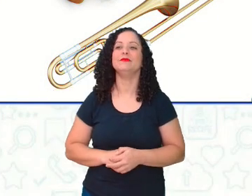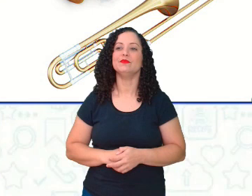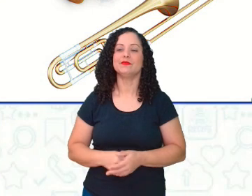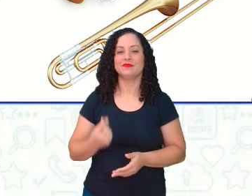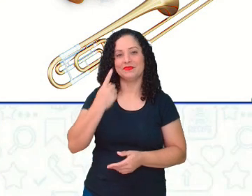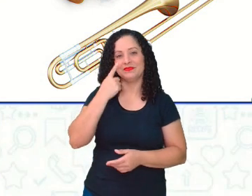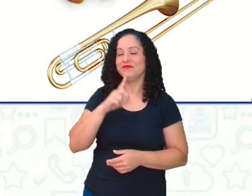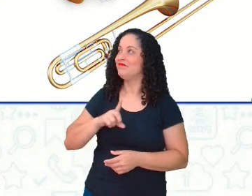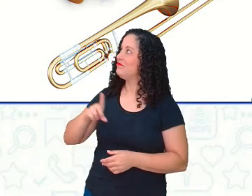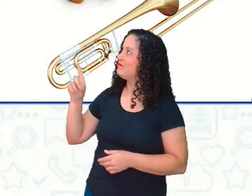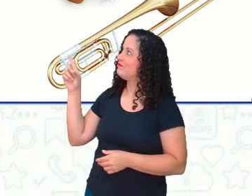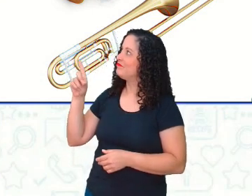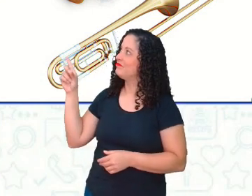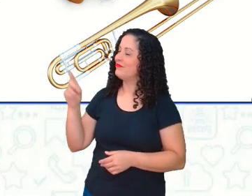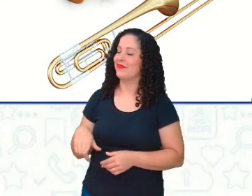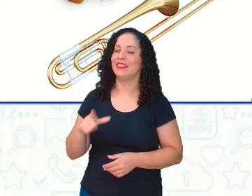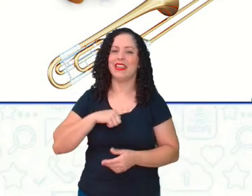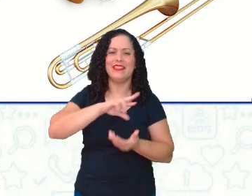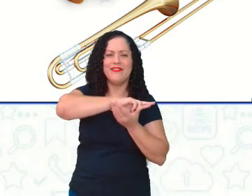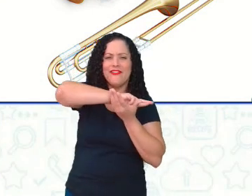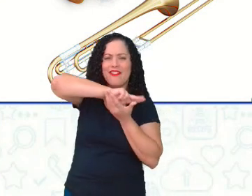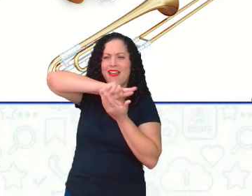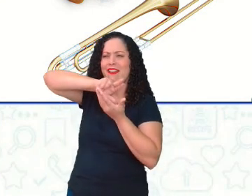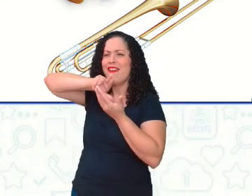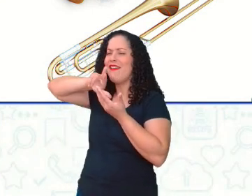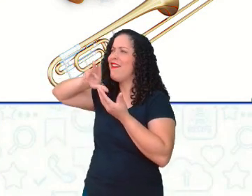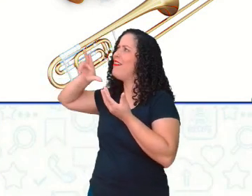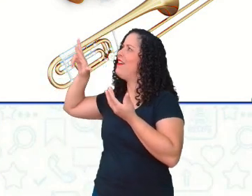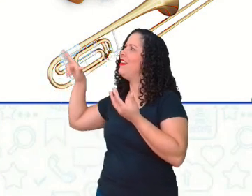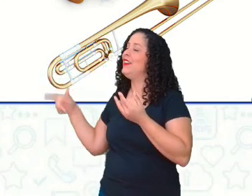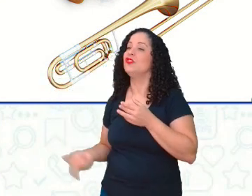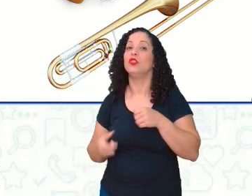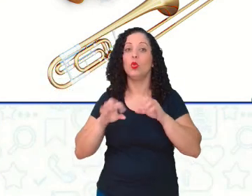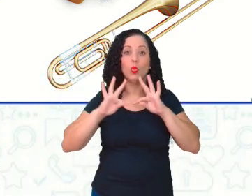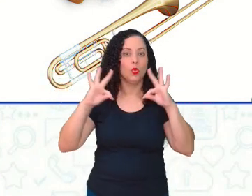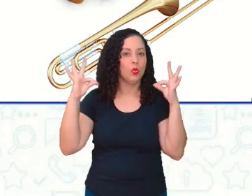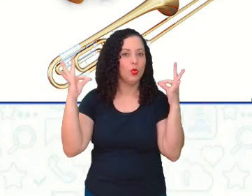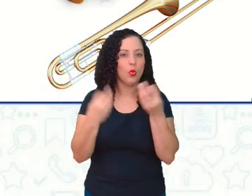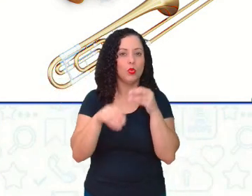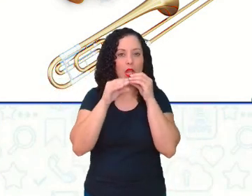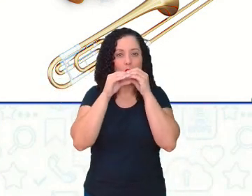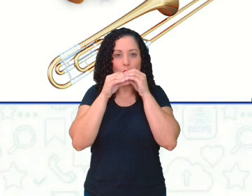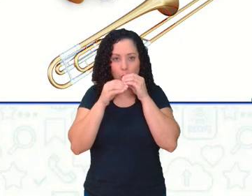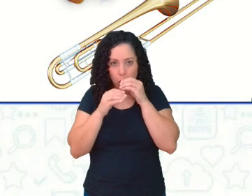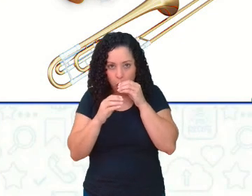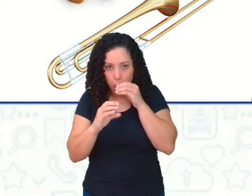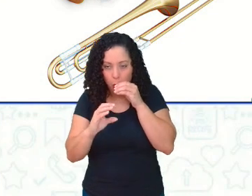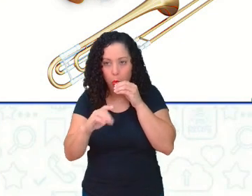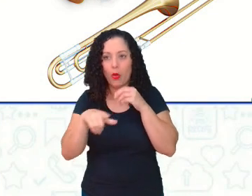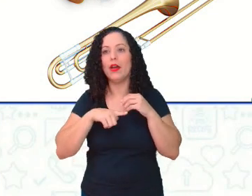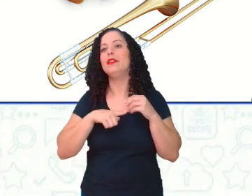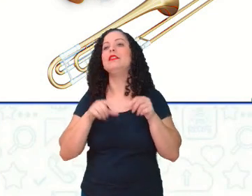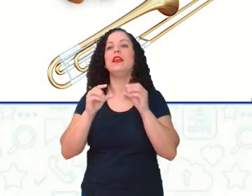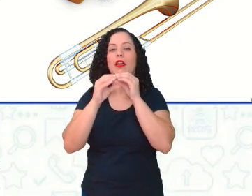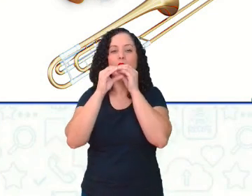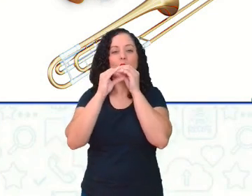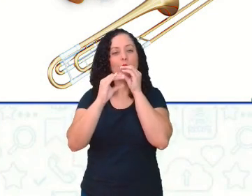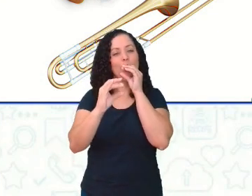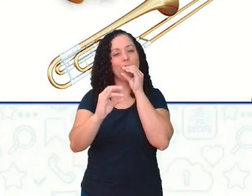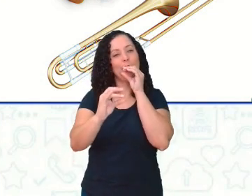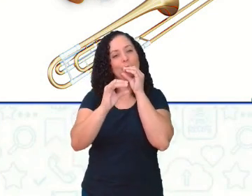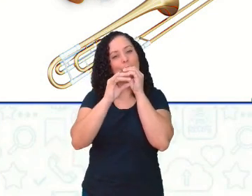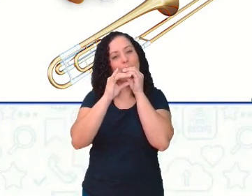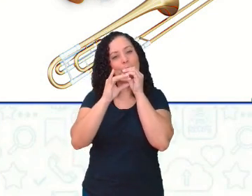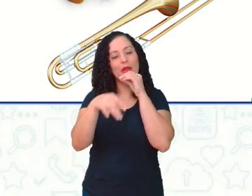estão vendo, né? Uma gama de instrumentos de sopro, né? Vocês estão vendo aí a flauta doce, que é feita